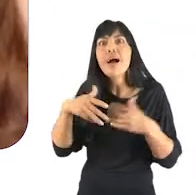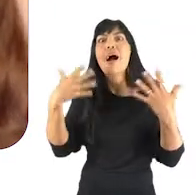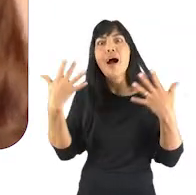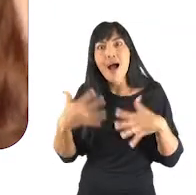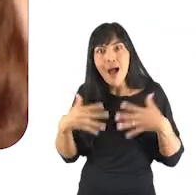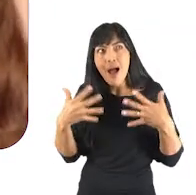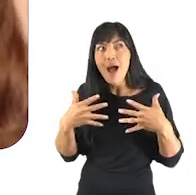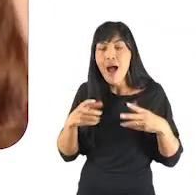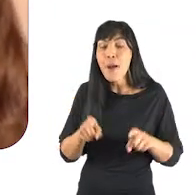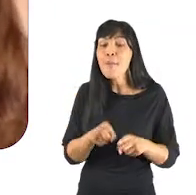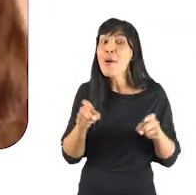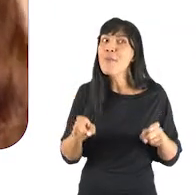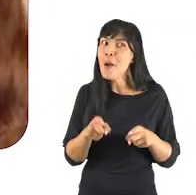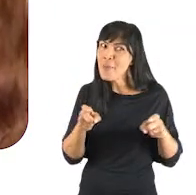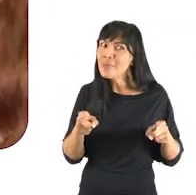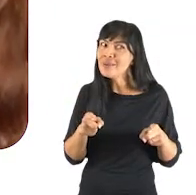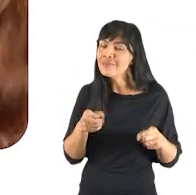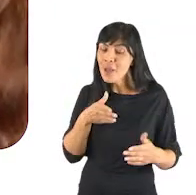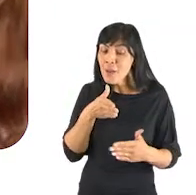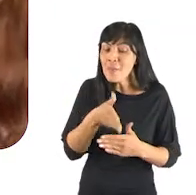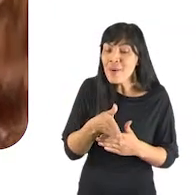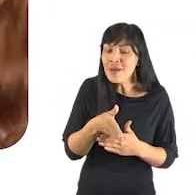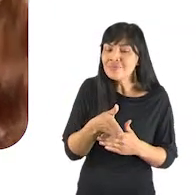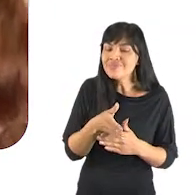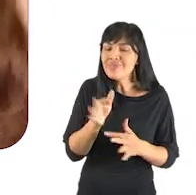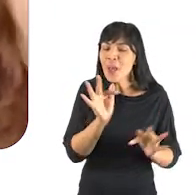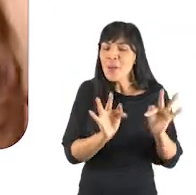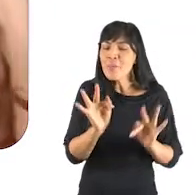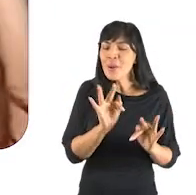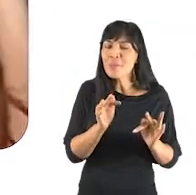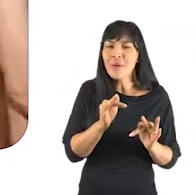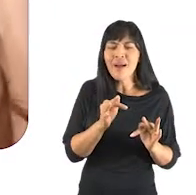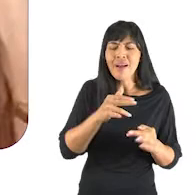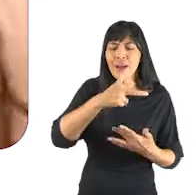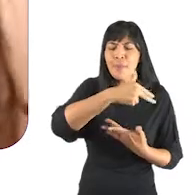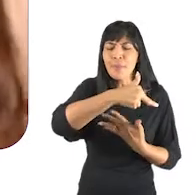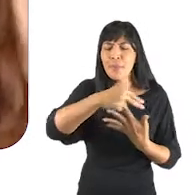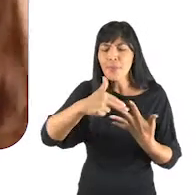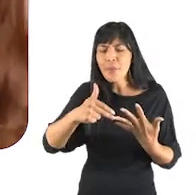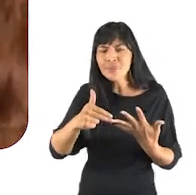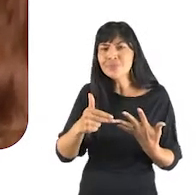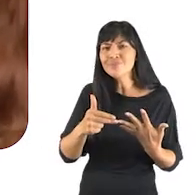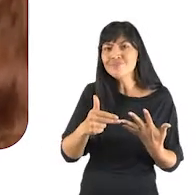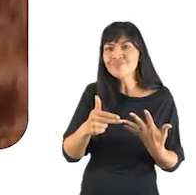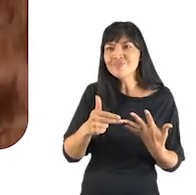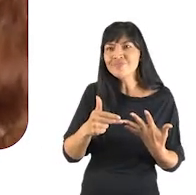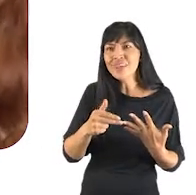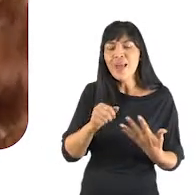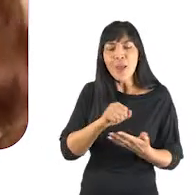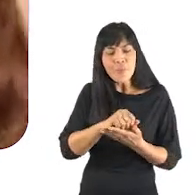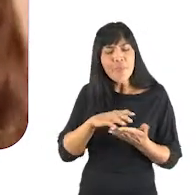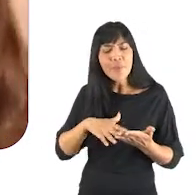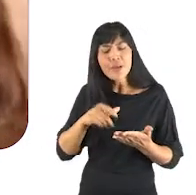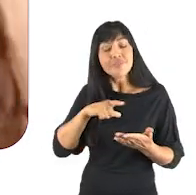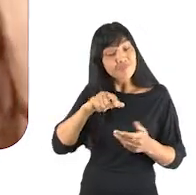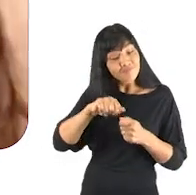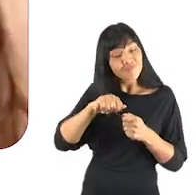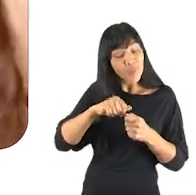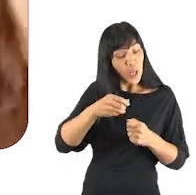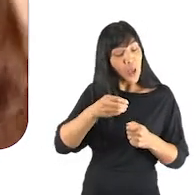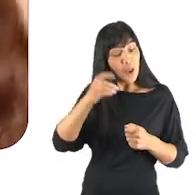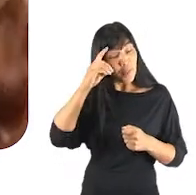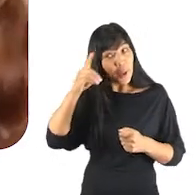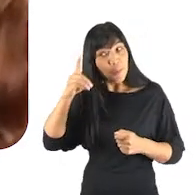ponto de vista digital, né, a introdução da tecnologias nas diversas atividades que a gente realiza ao longo do